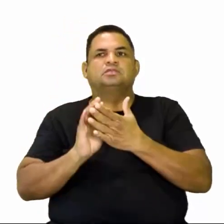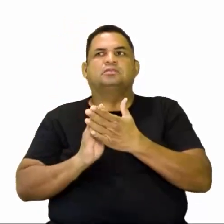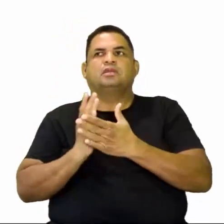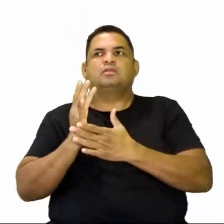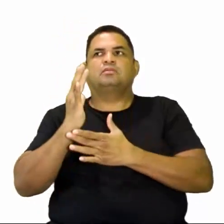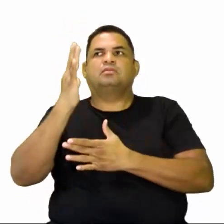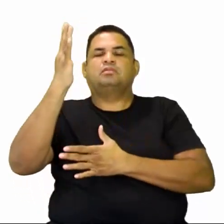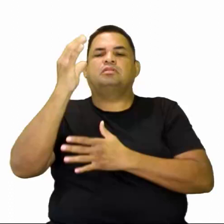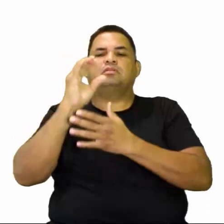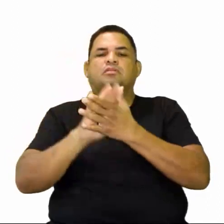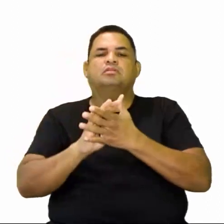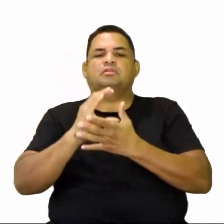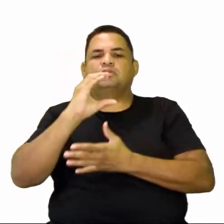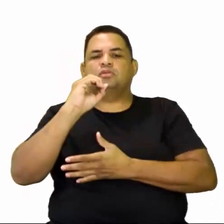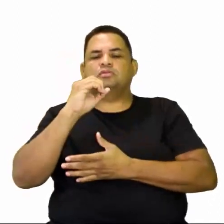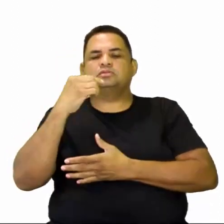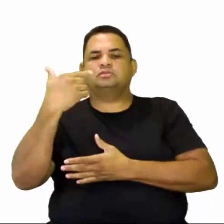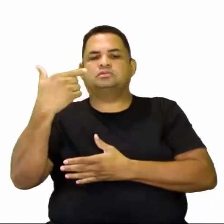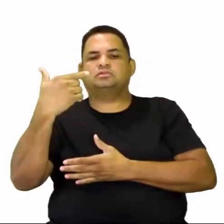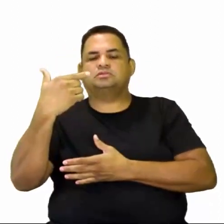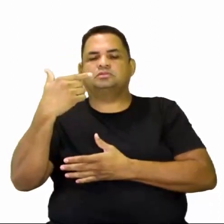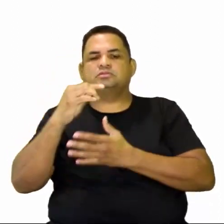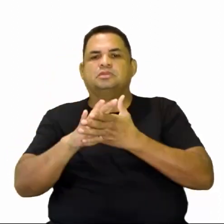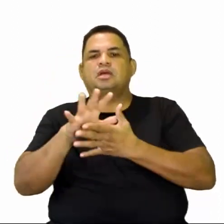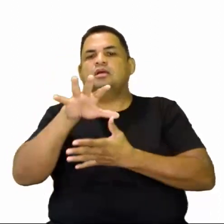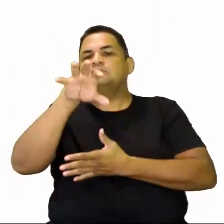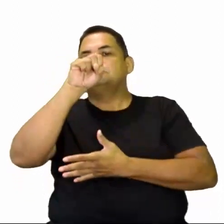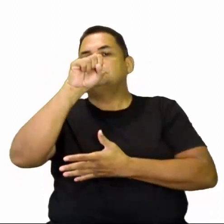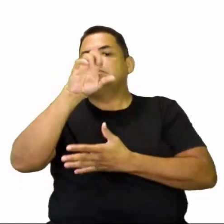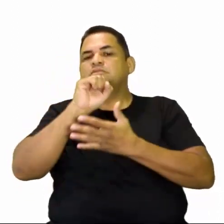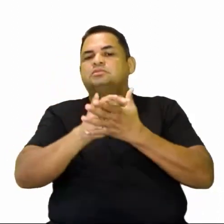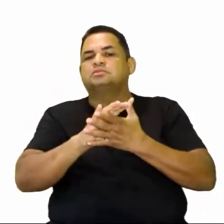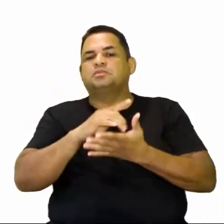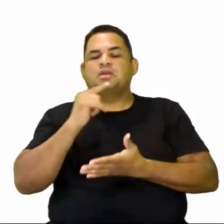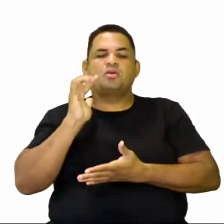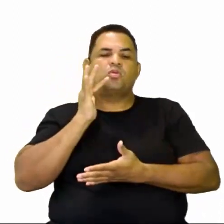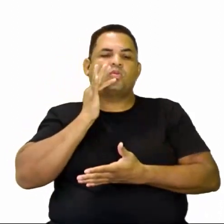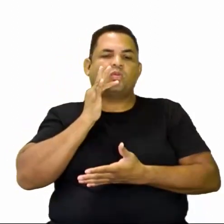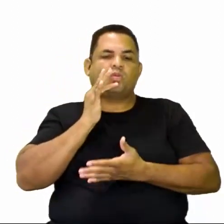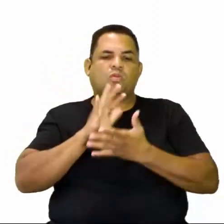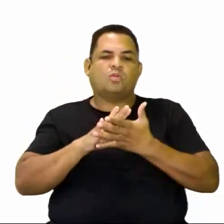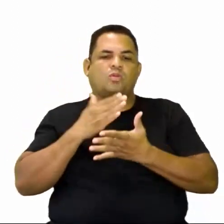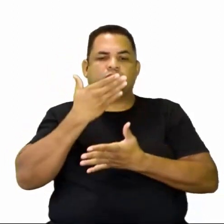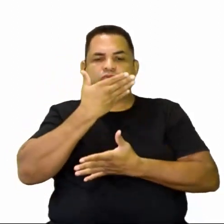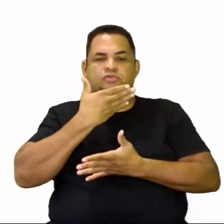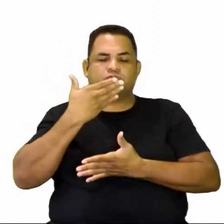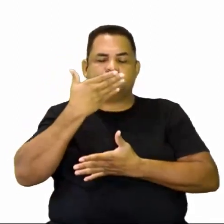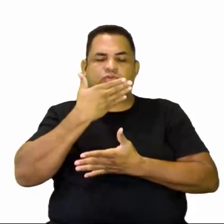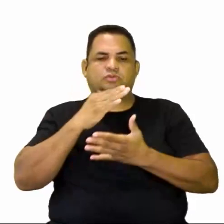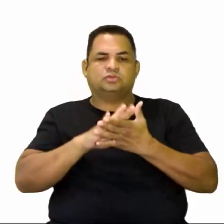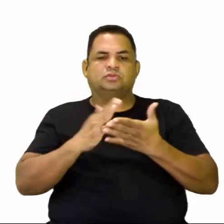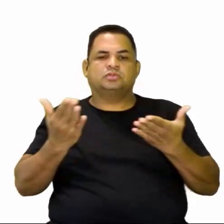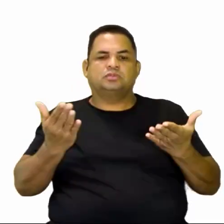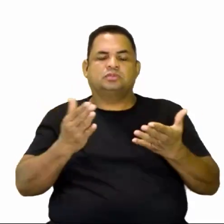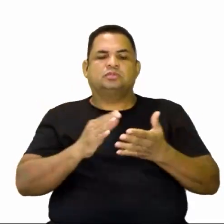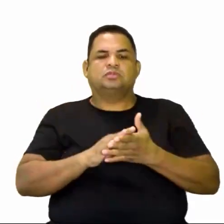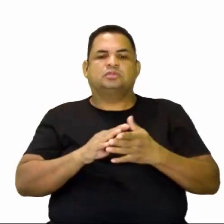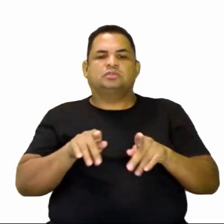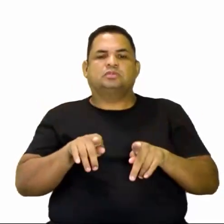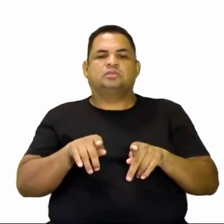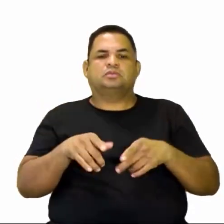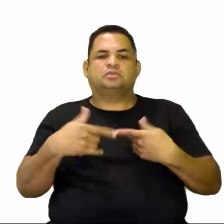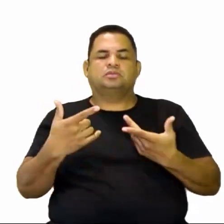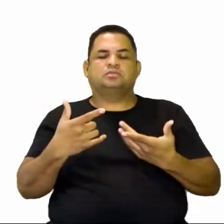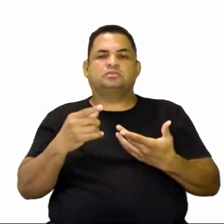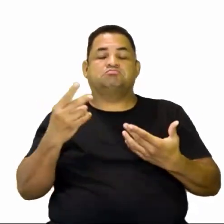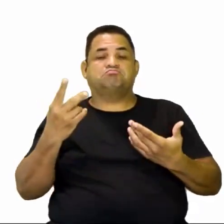para respirarmos e também a glicose. Essa reação é exatamente